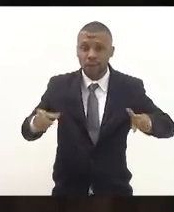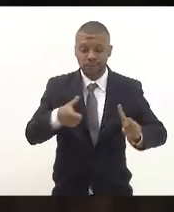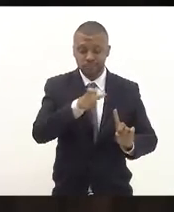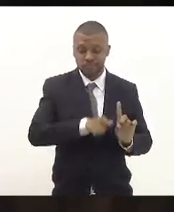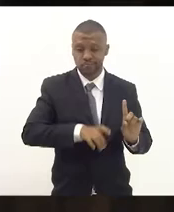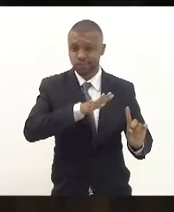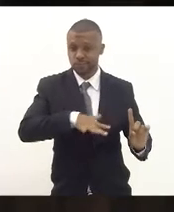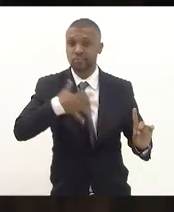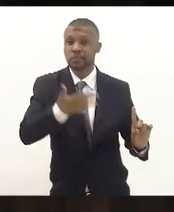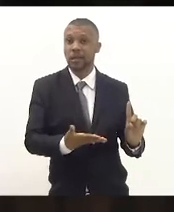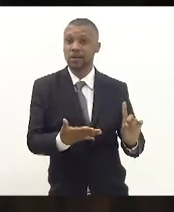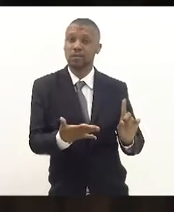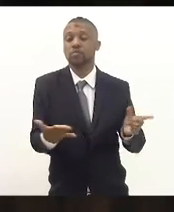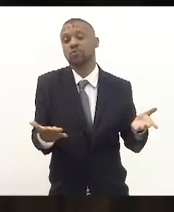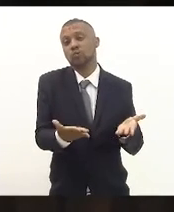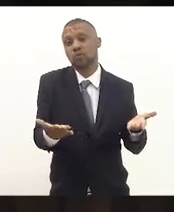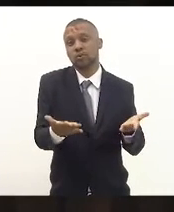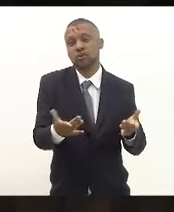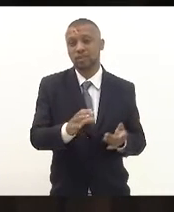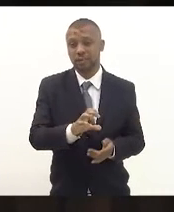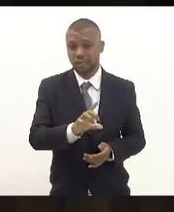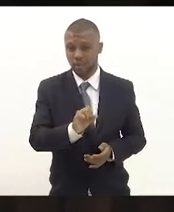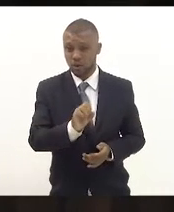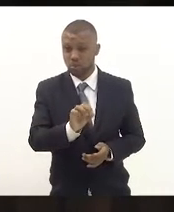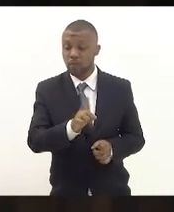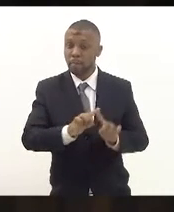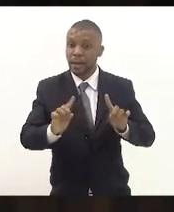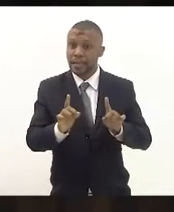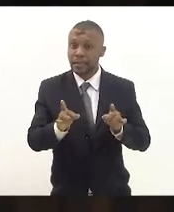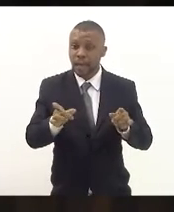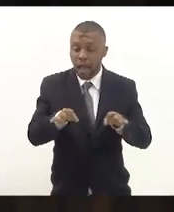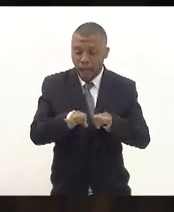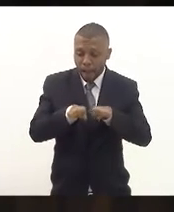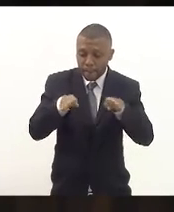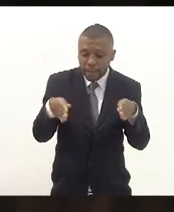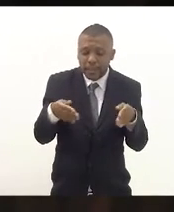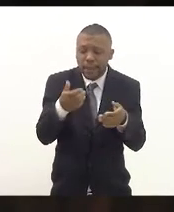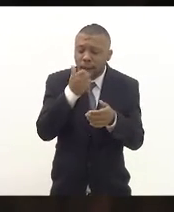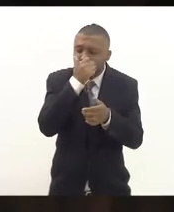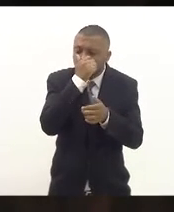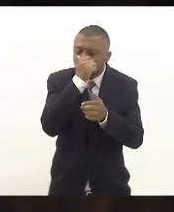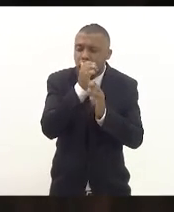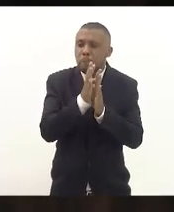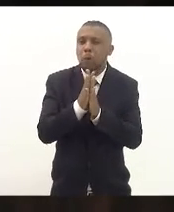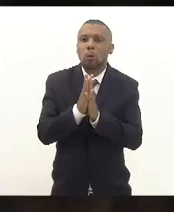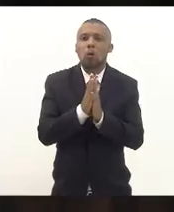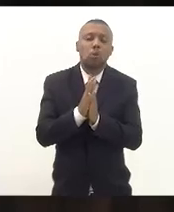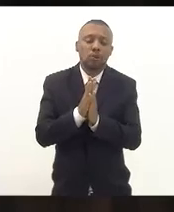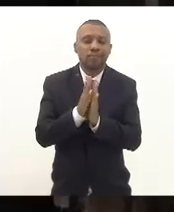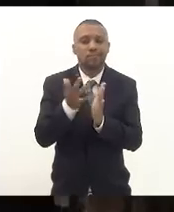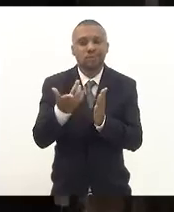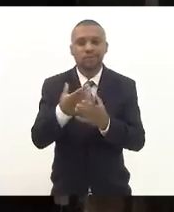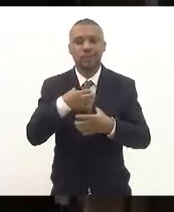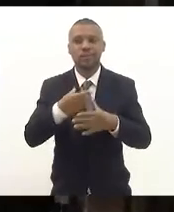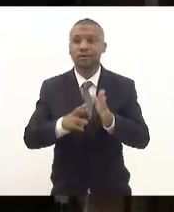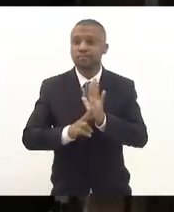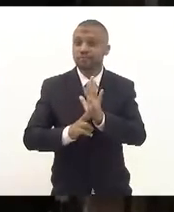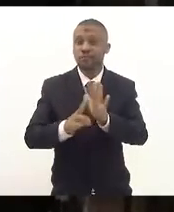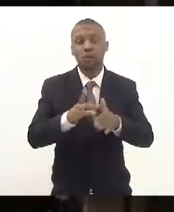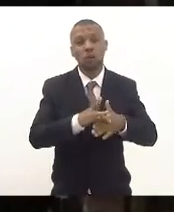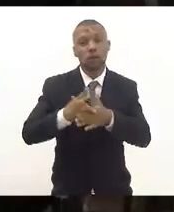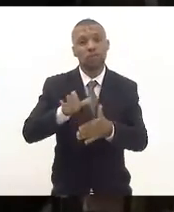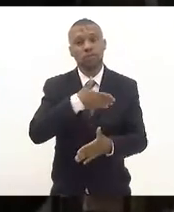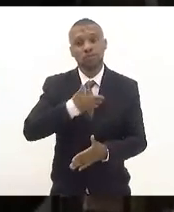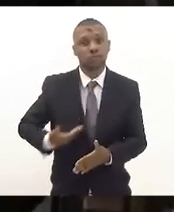Celso do Alba mais com a mesa é muito pequena sinta-se representado pelo vereador pelo